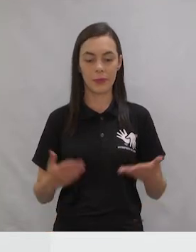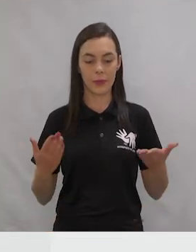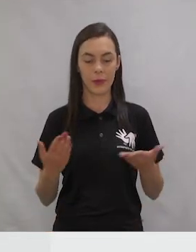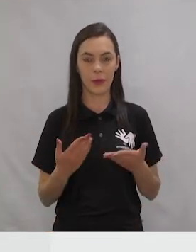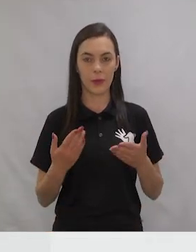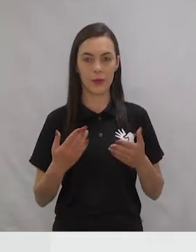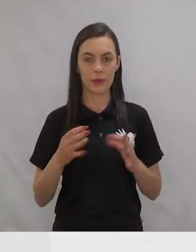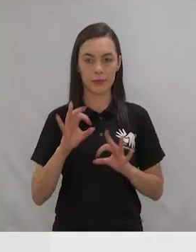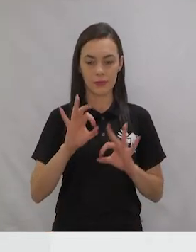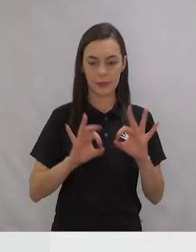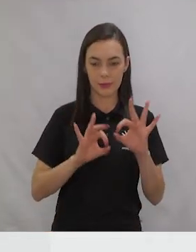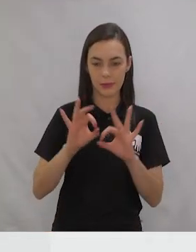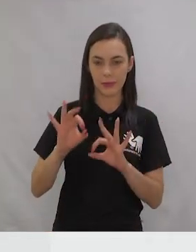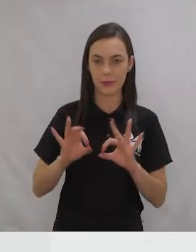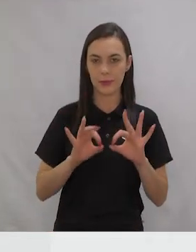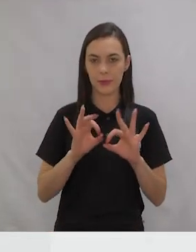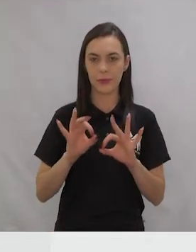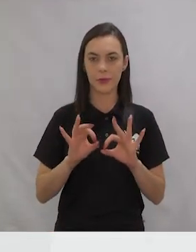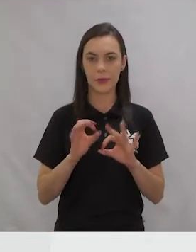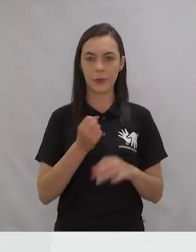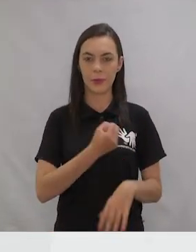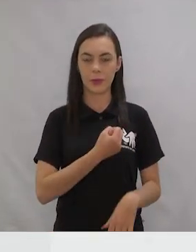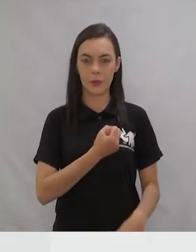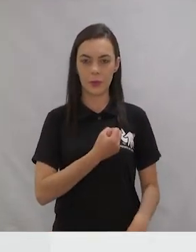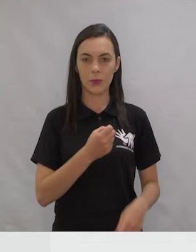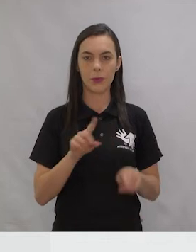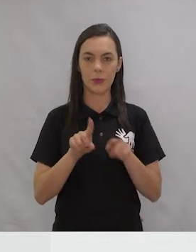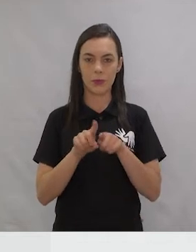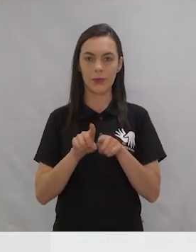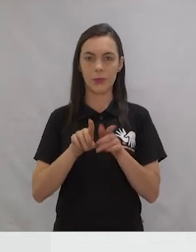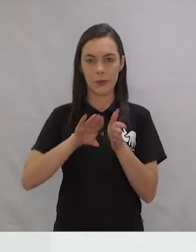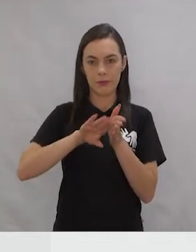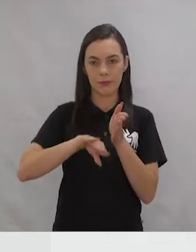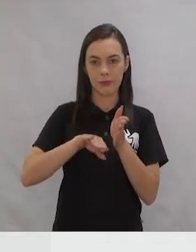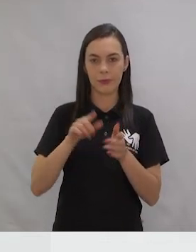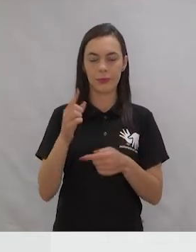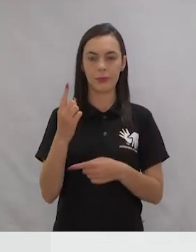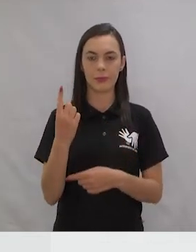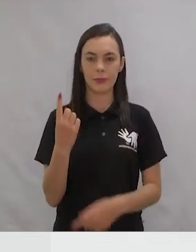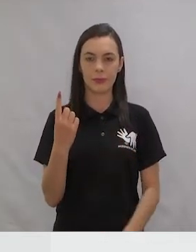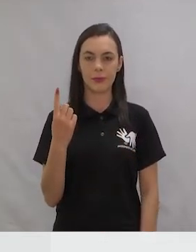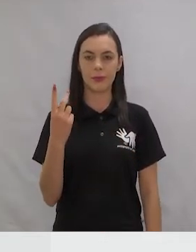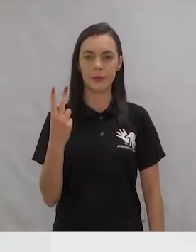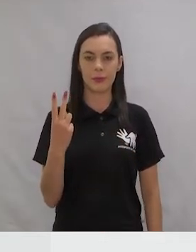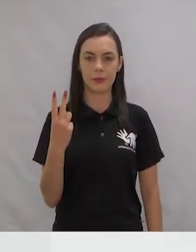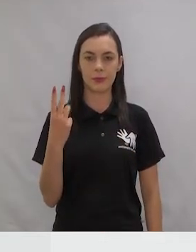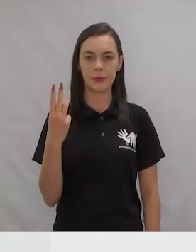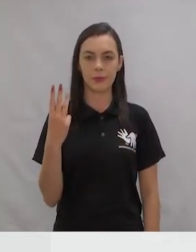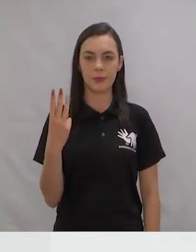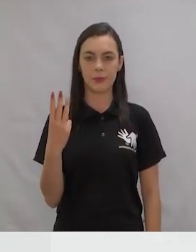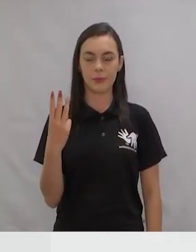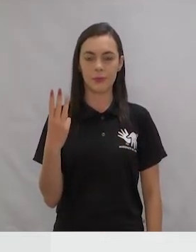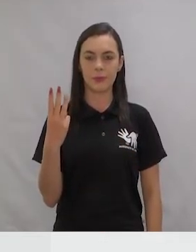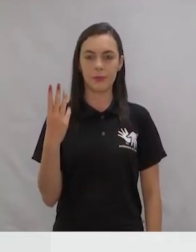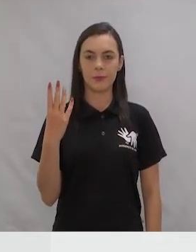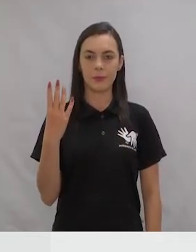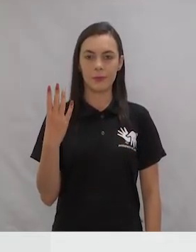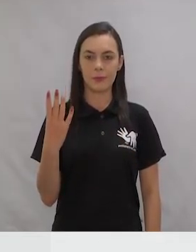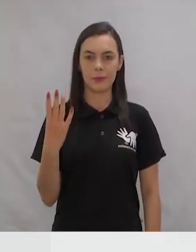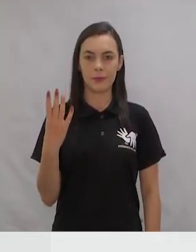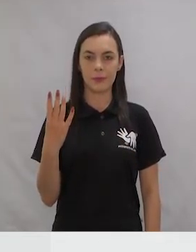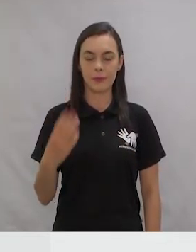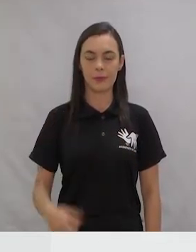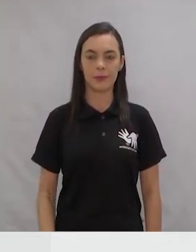a quantidade aqui que saiu do dado do Júlio também. 1, 2,